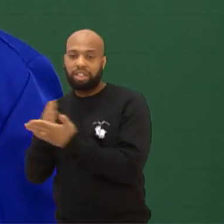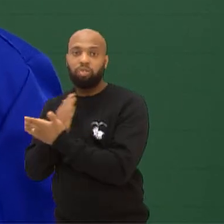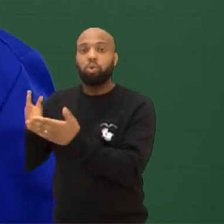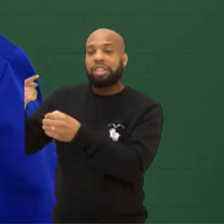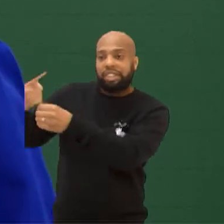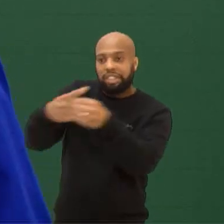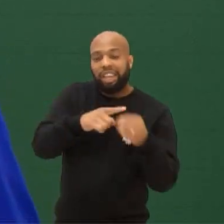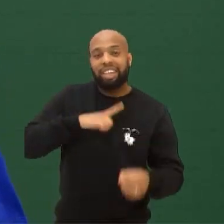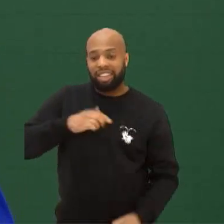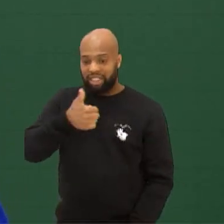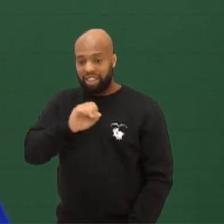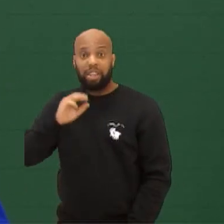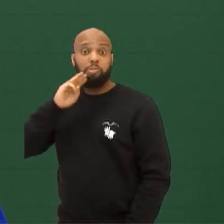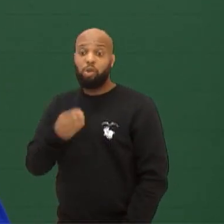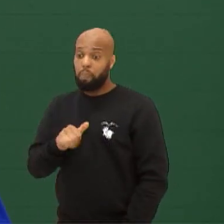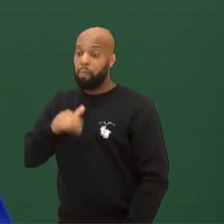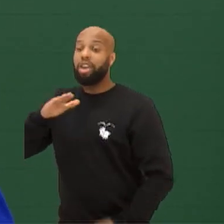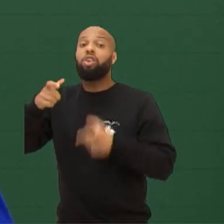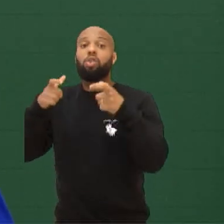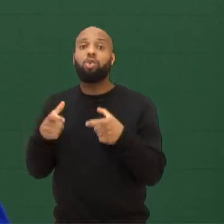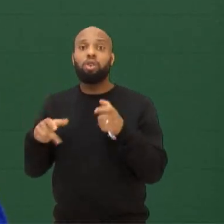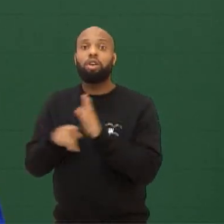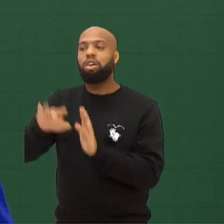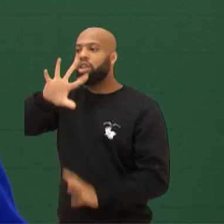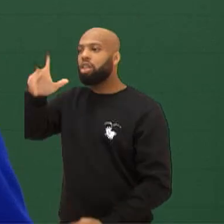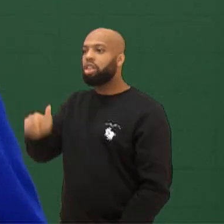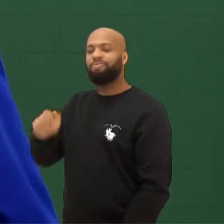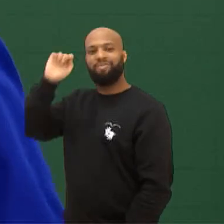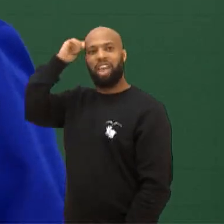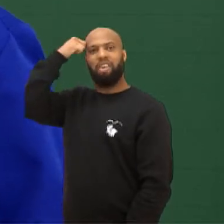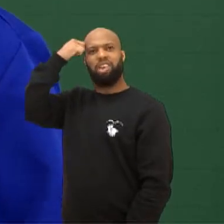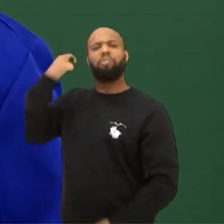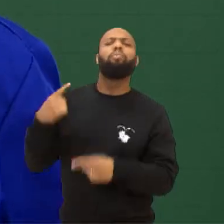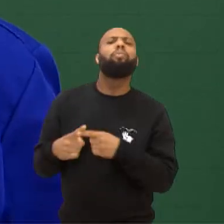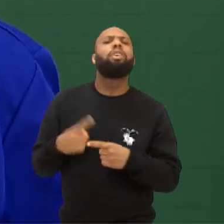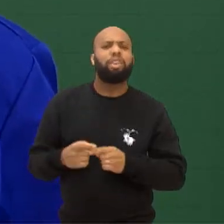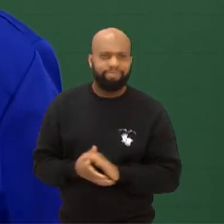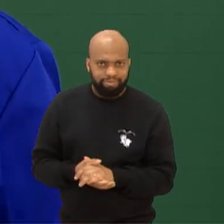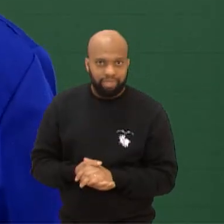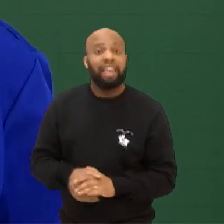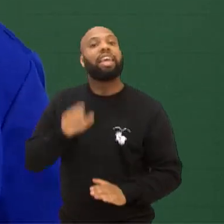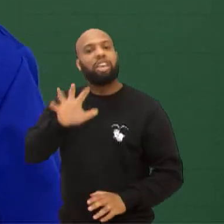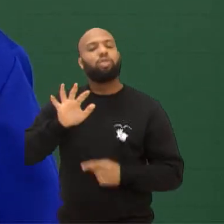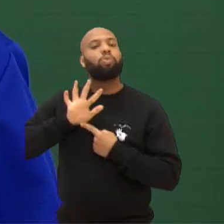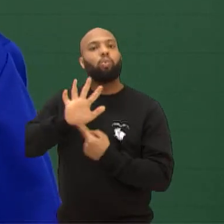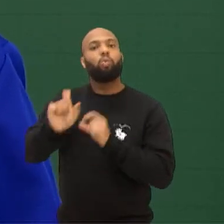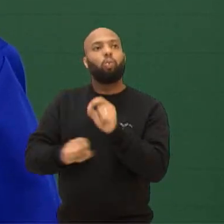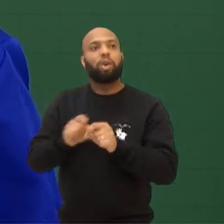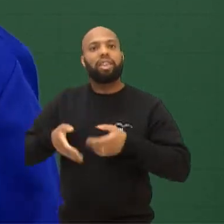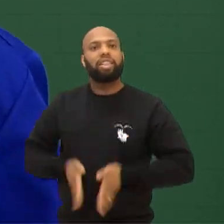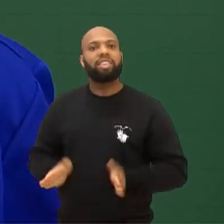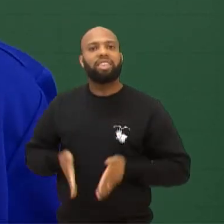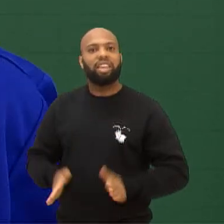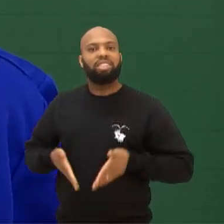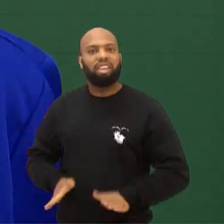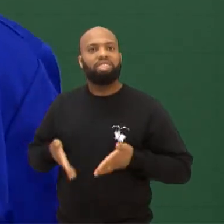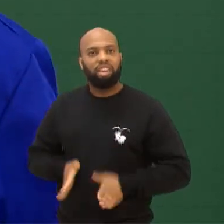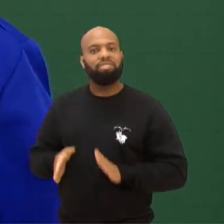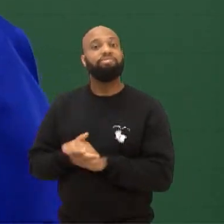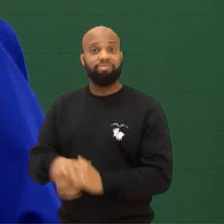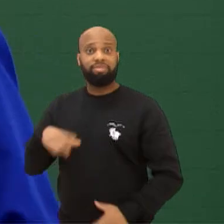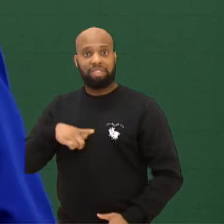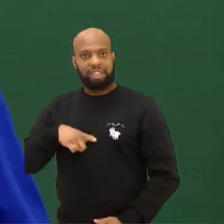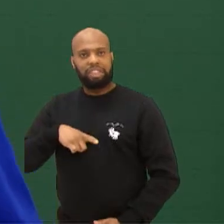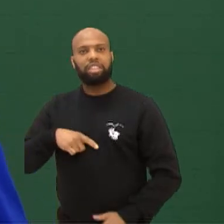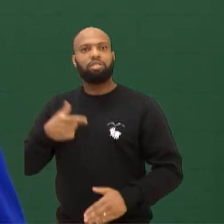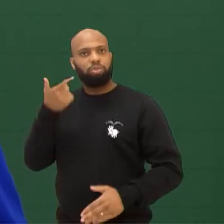mais de 10 milhões de habitantes na região da África. Isso mostra uma crescente taxa de natalidade ainda. Então, eles ainda